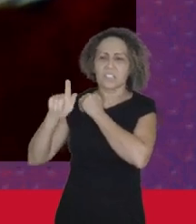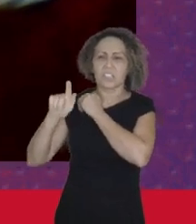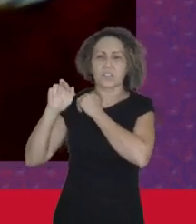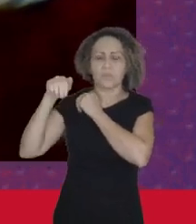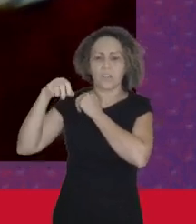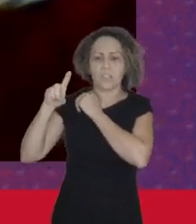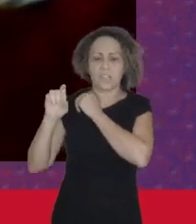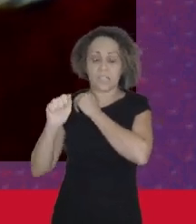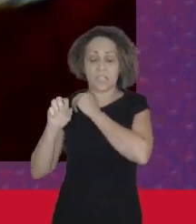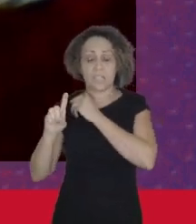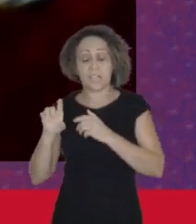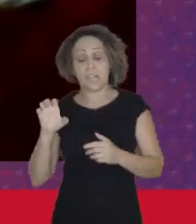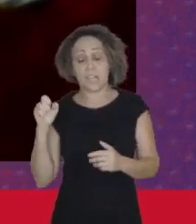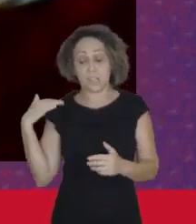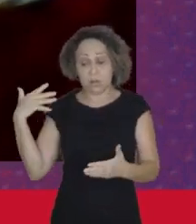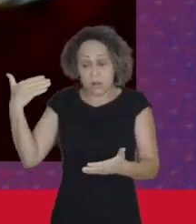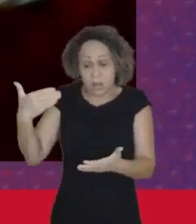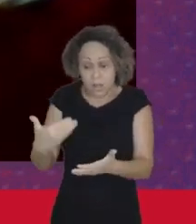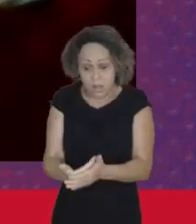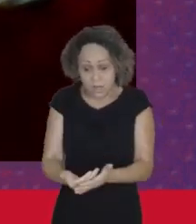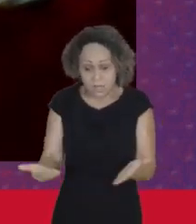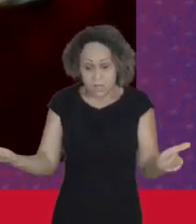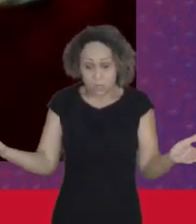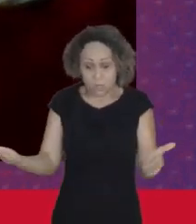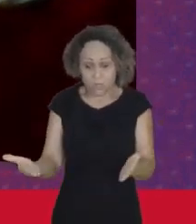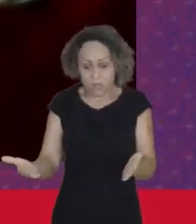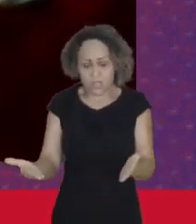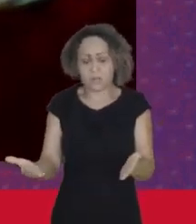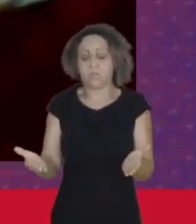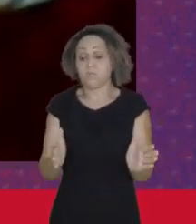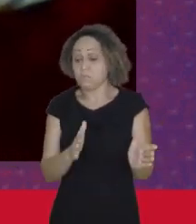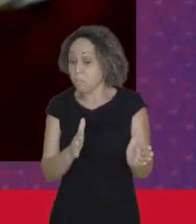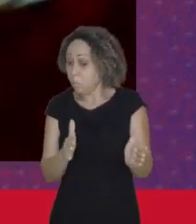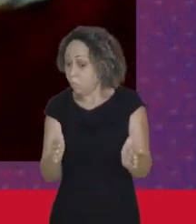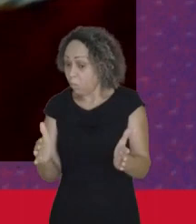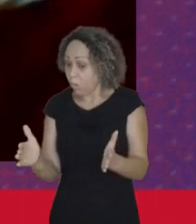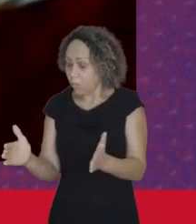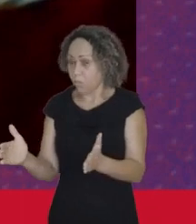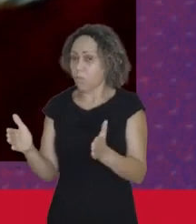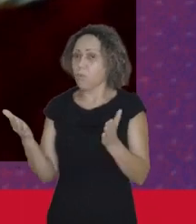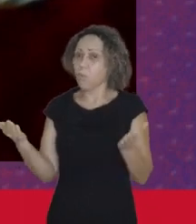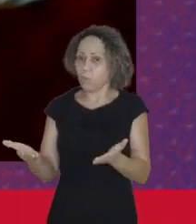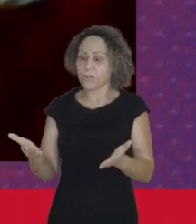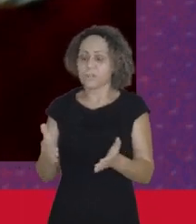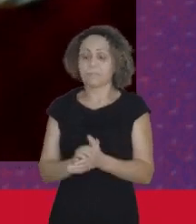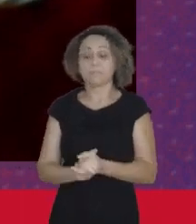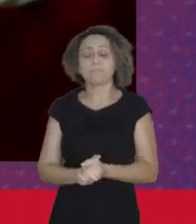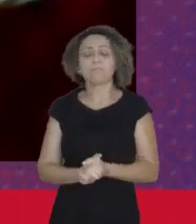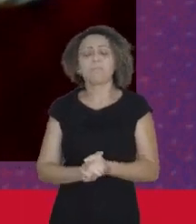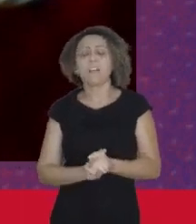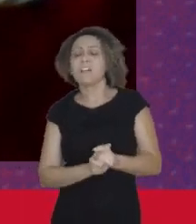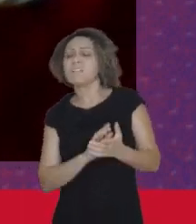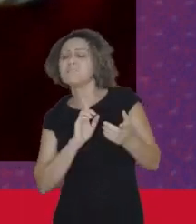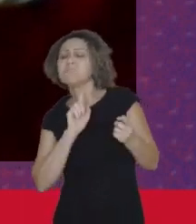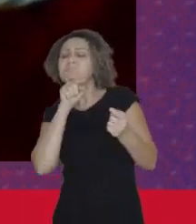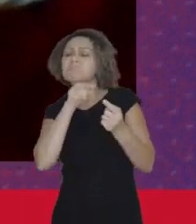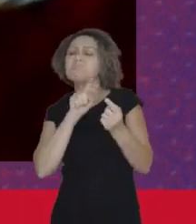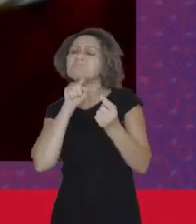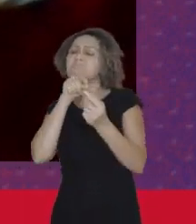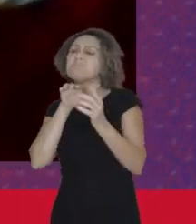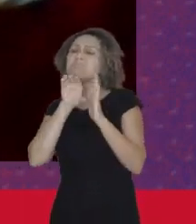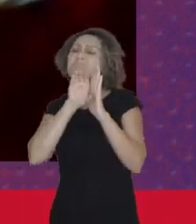atuais e na contemporaneidade. E essas concepções, na